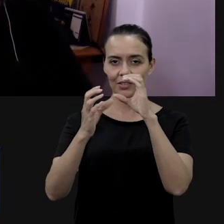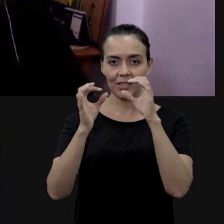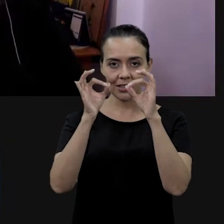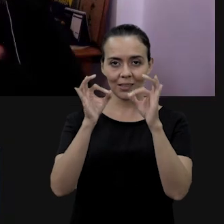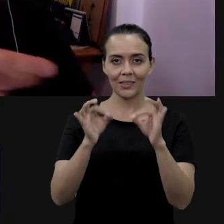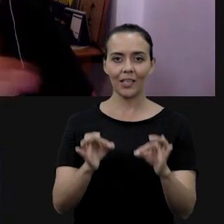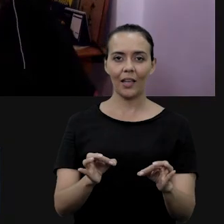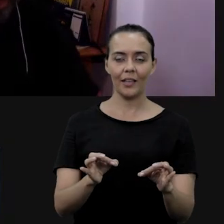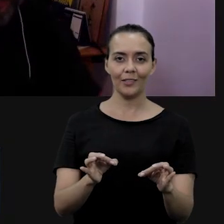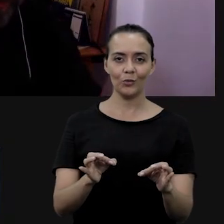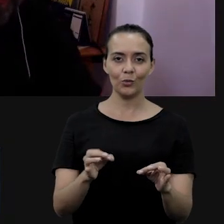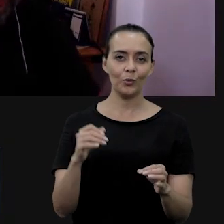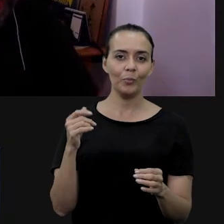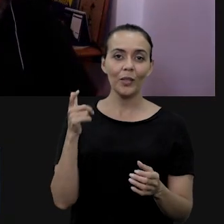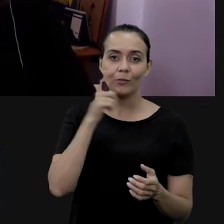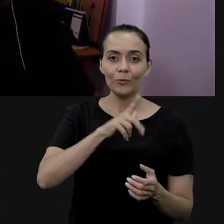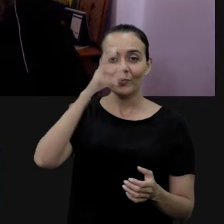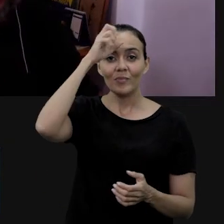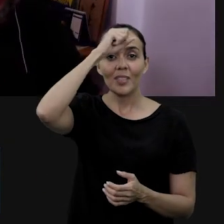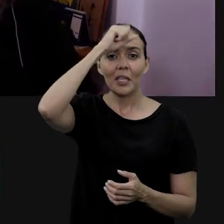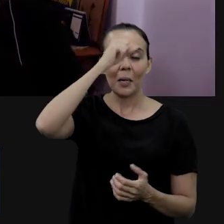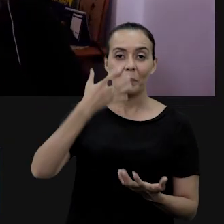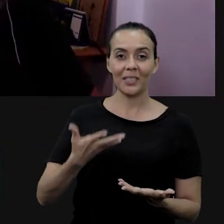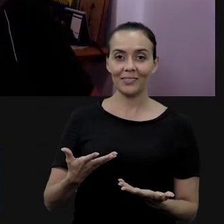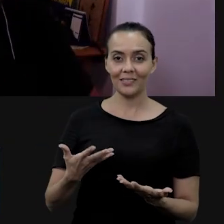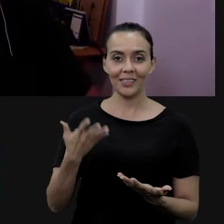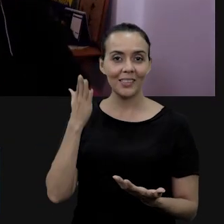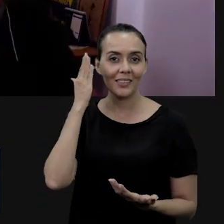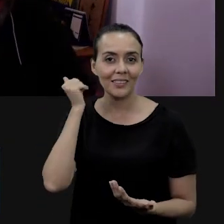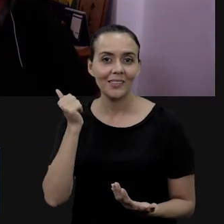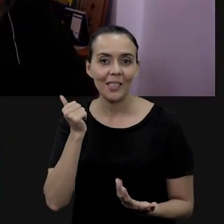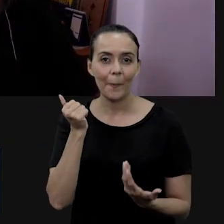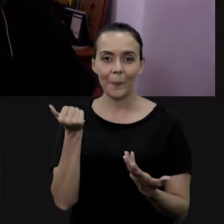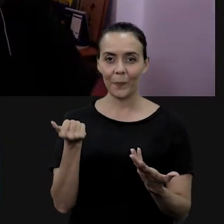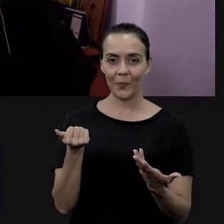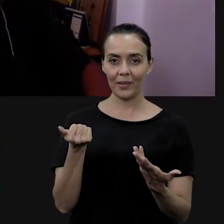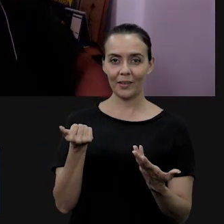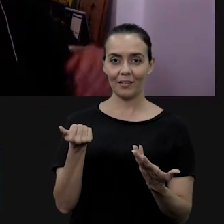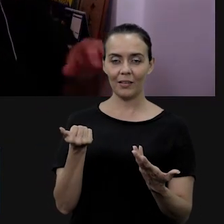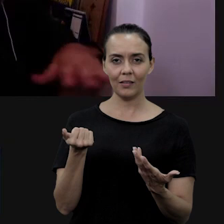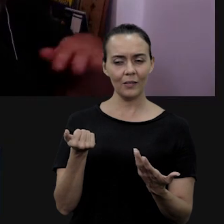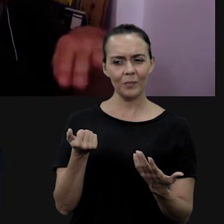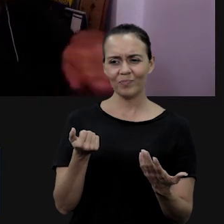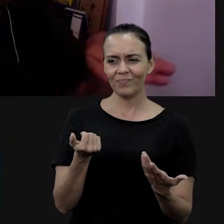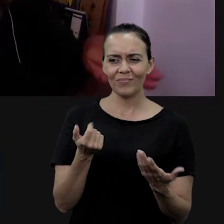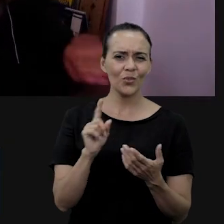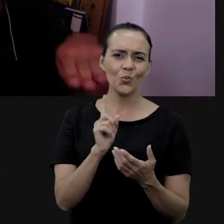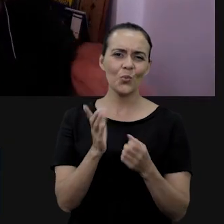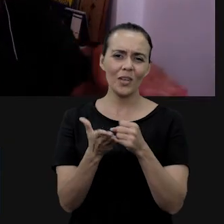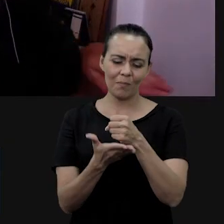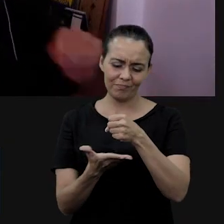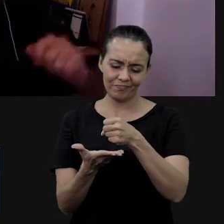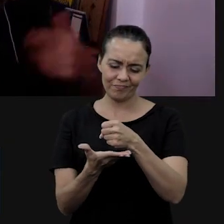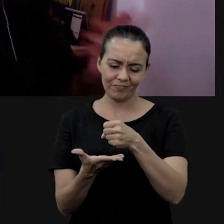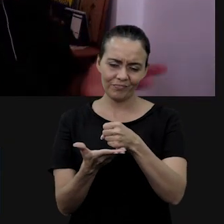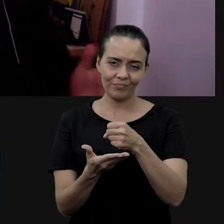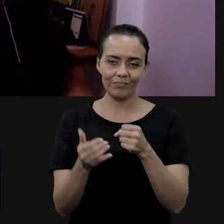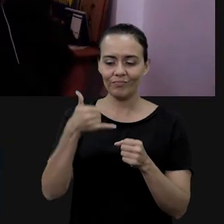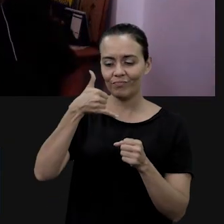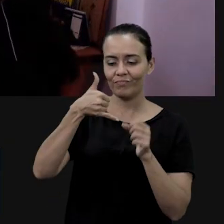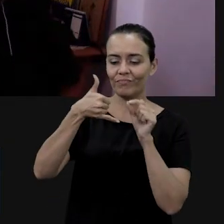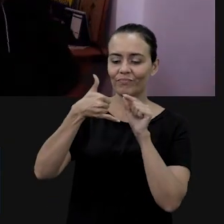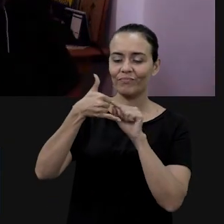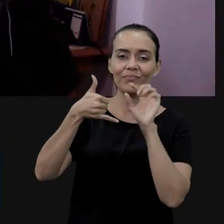caneta, né, para demonstrar, se revelar, revelar coisas e não ficar mais naquele nível mais